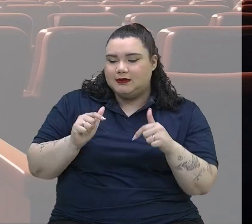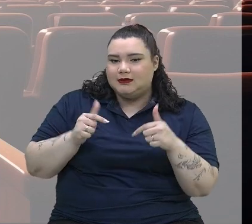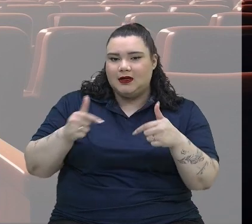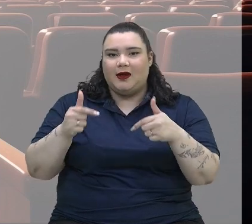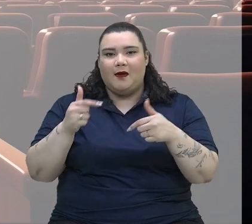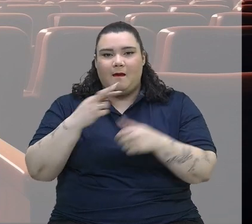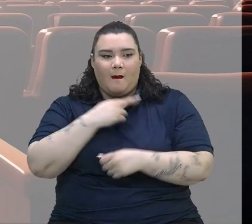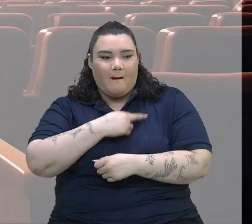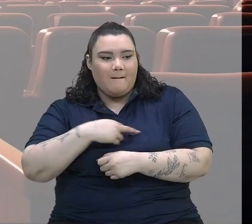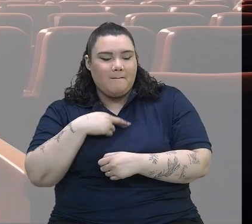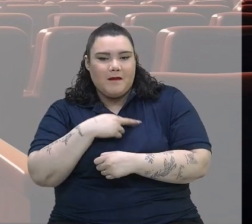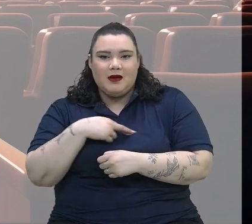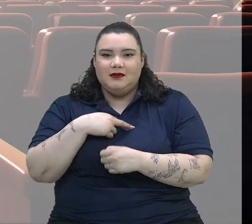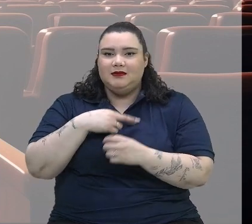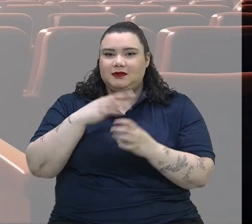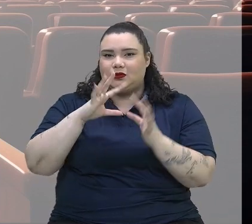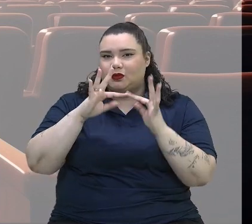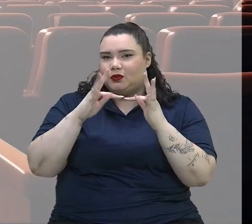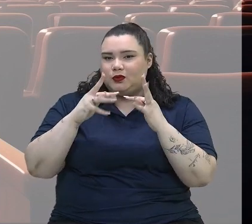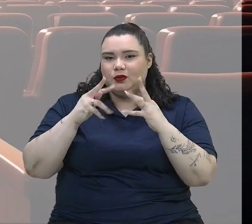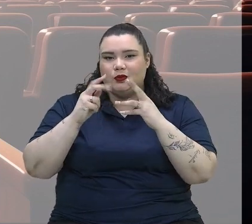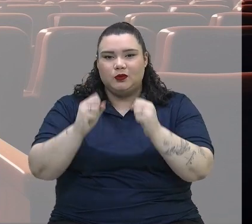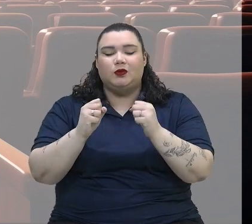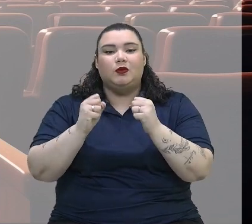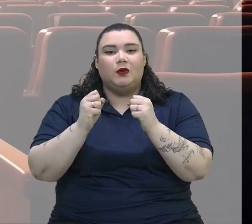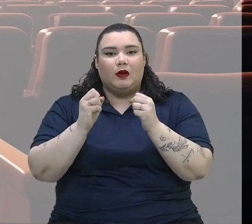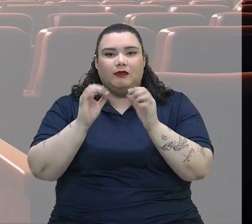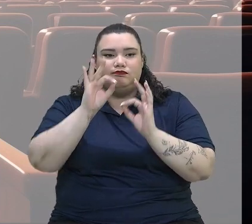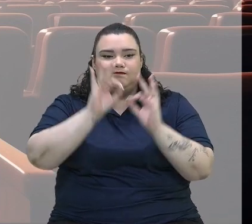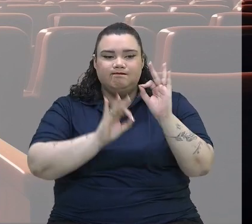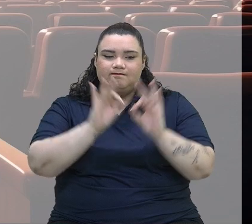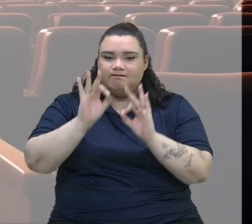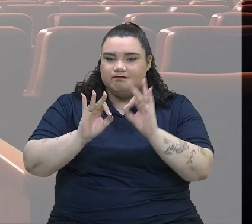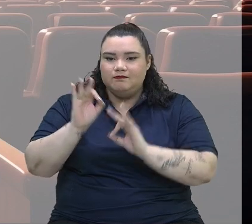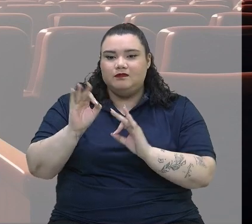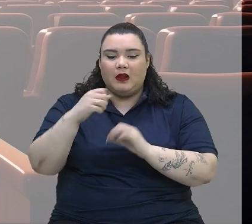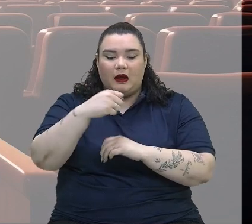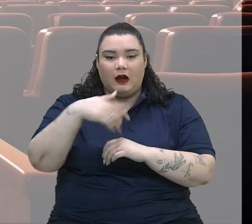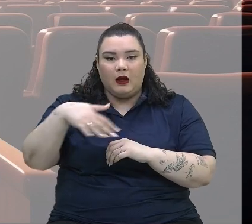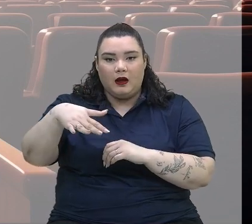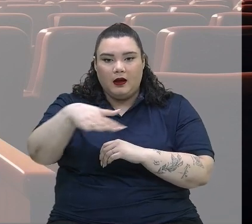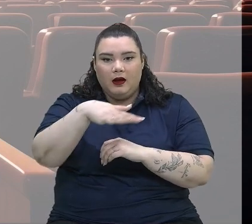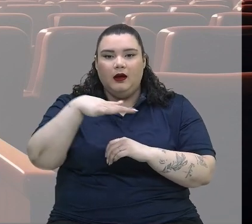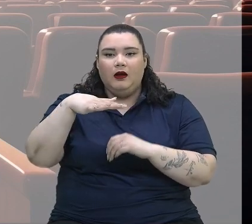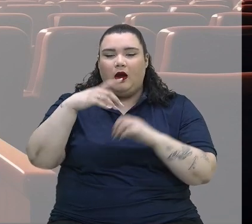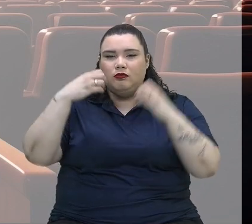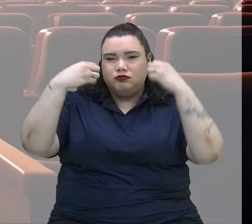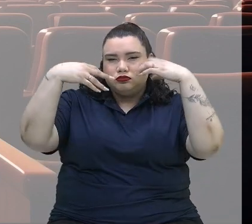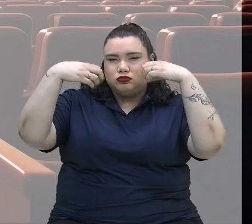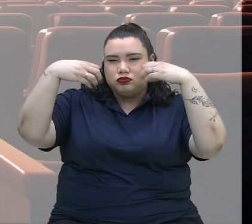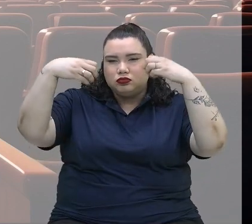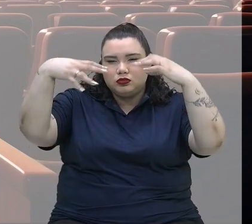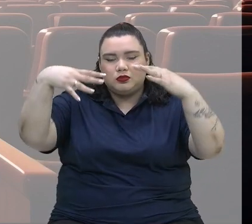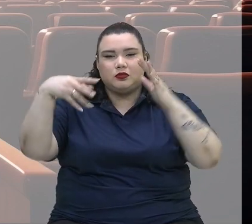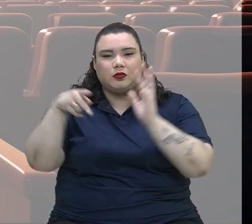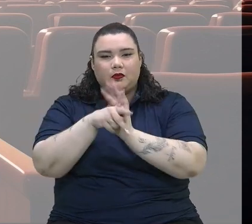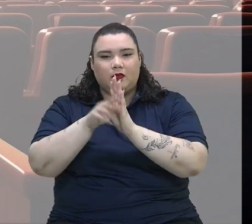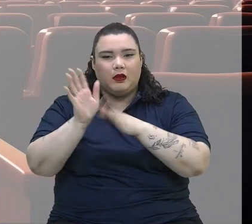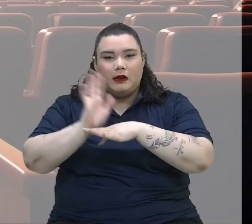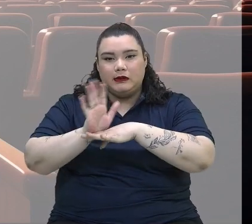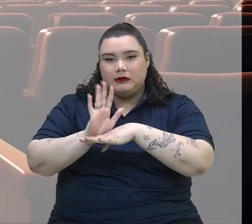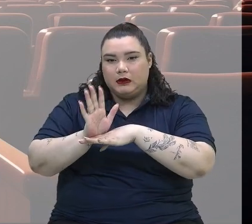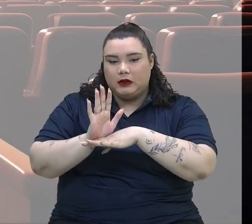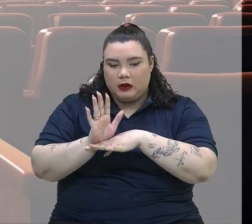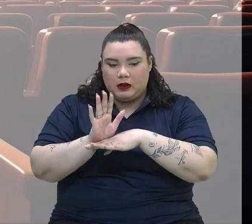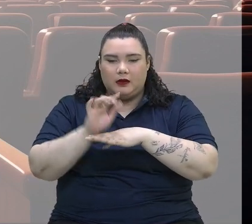E tudo isso feito, todo esse ambiente, toda essa meia luz de um cinema, uma sala